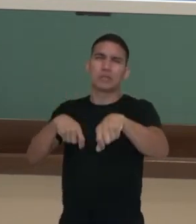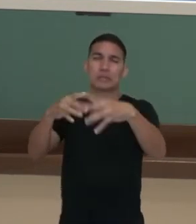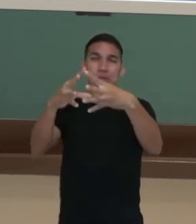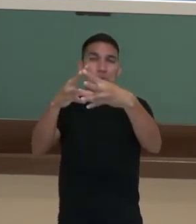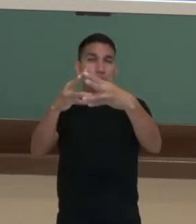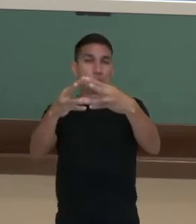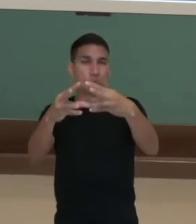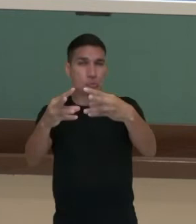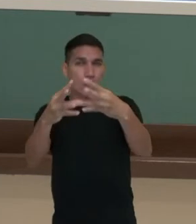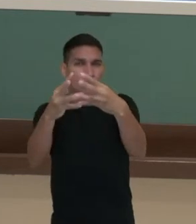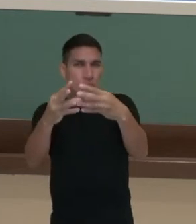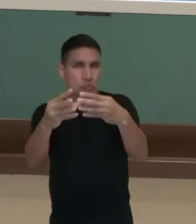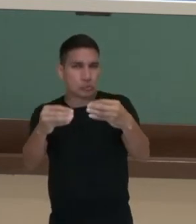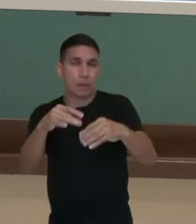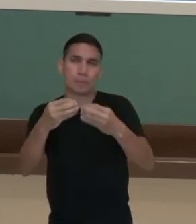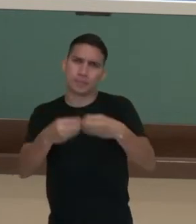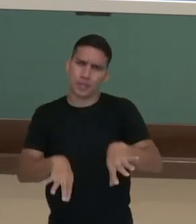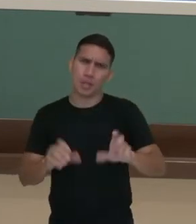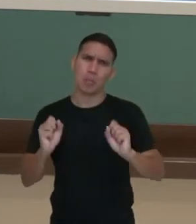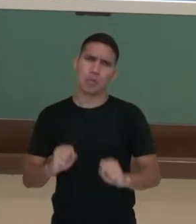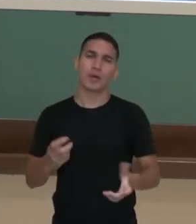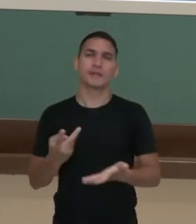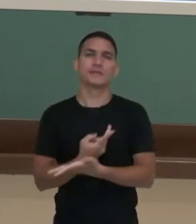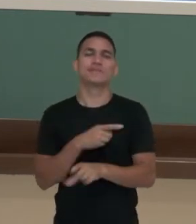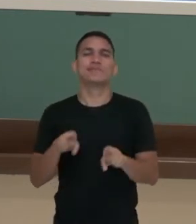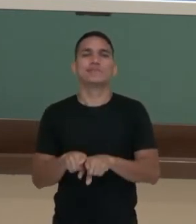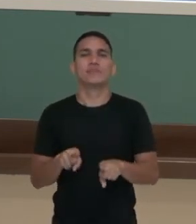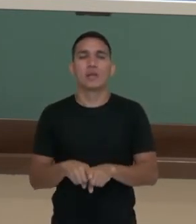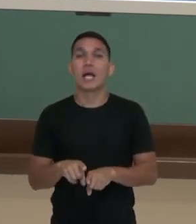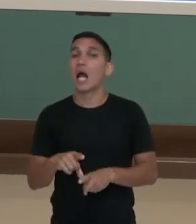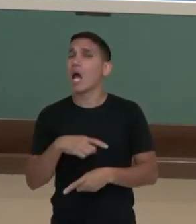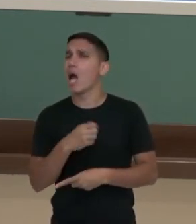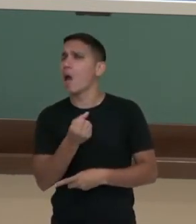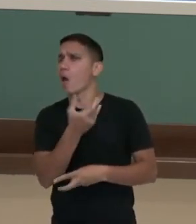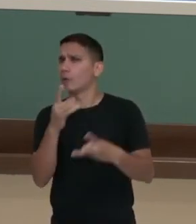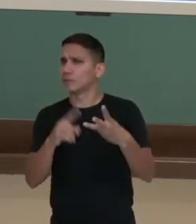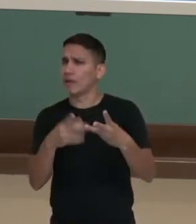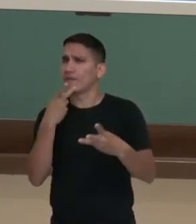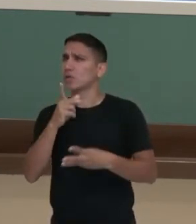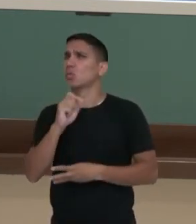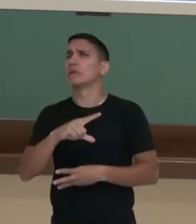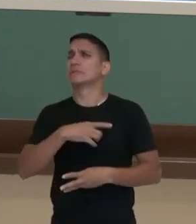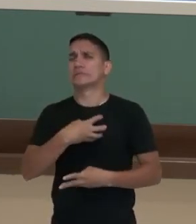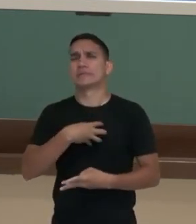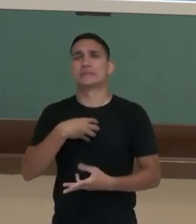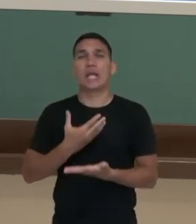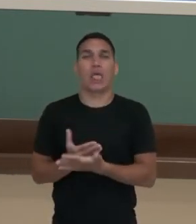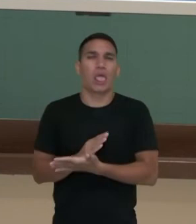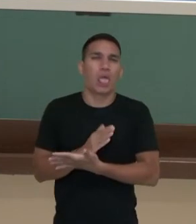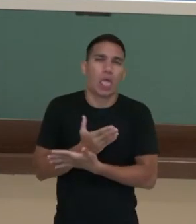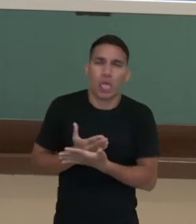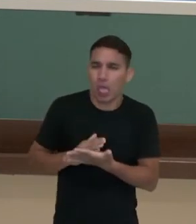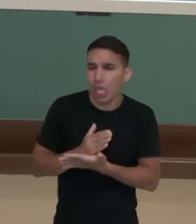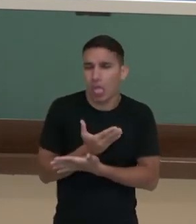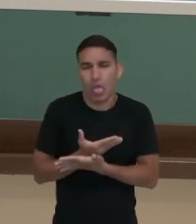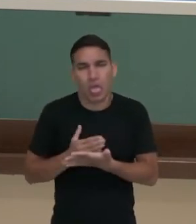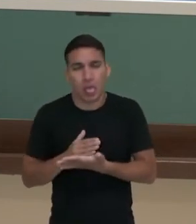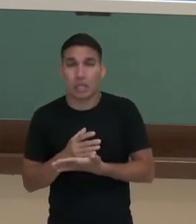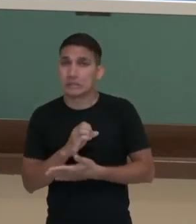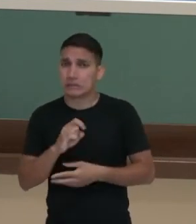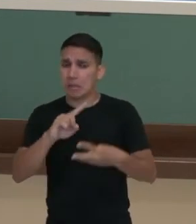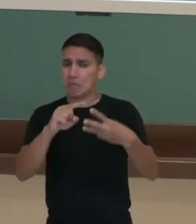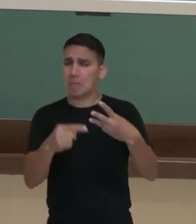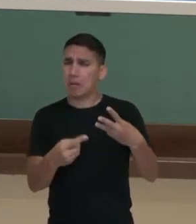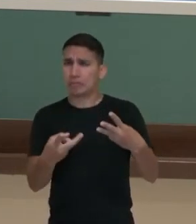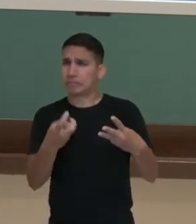ficar prejudicada, e também há relatos até de enjoos e mal-estar, né? Sempre que algum desses sintomas